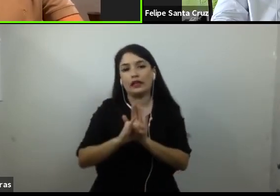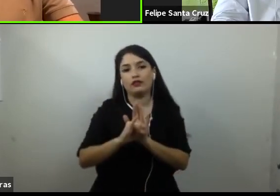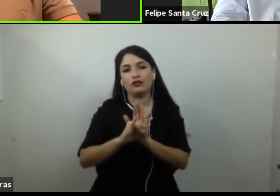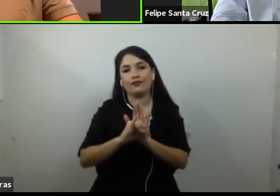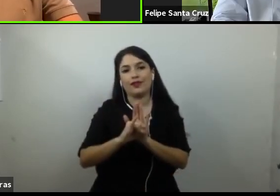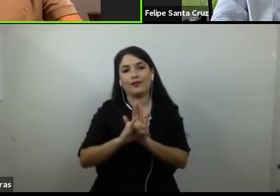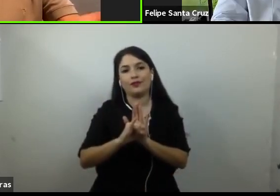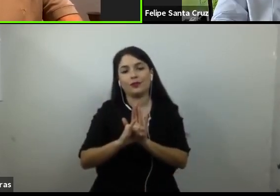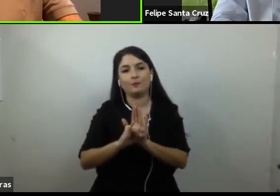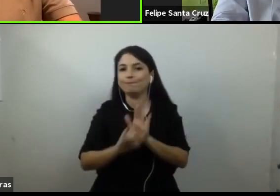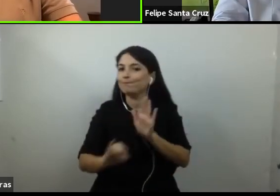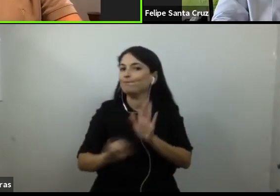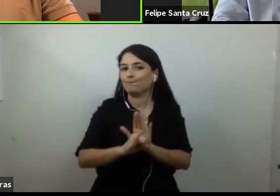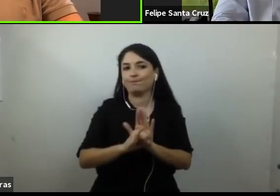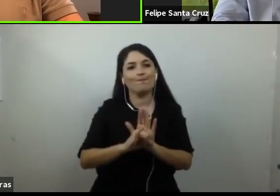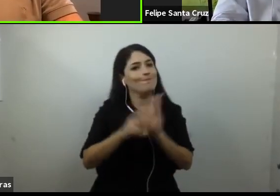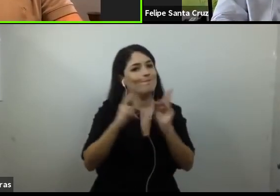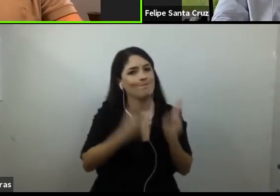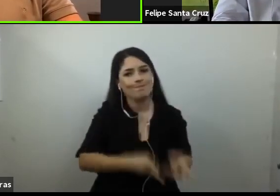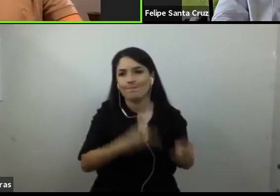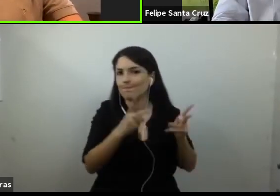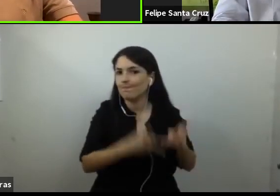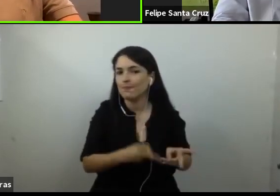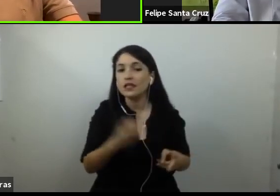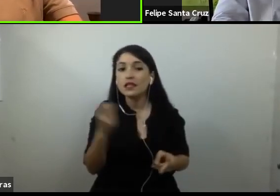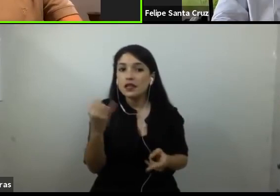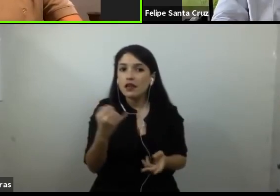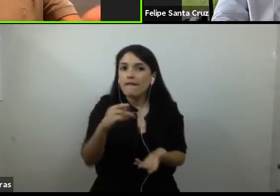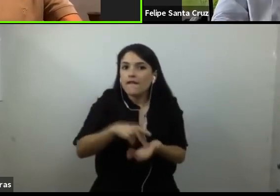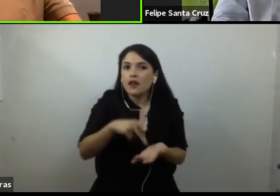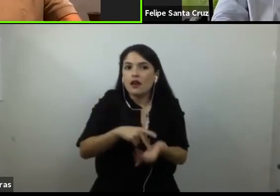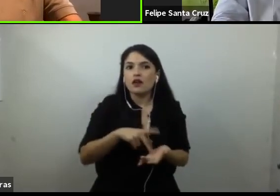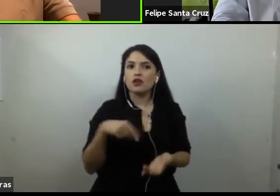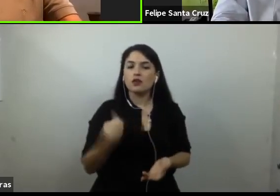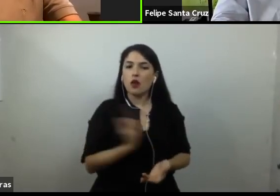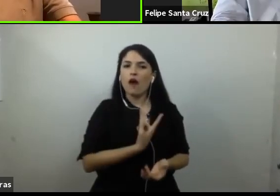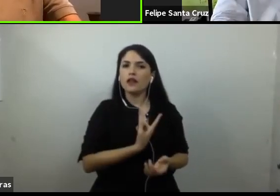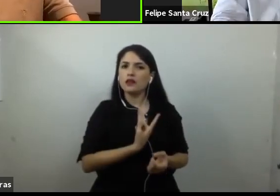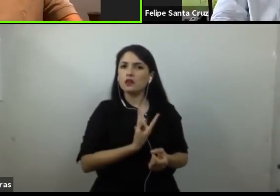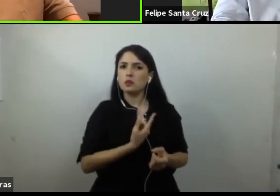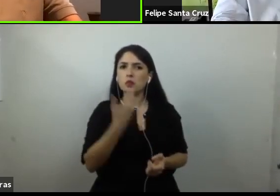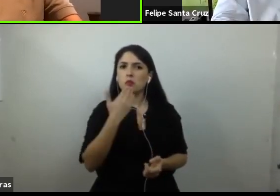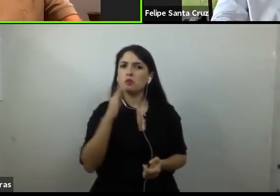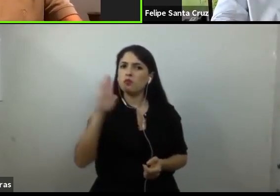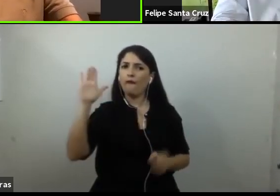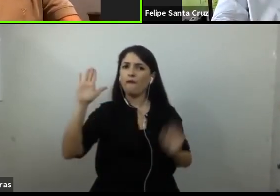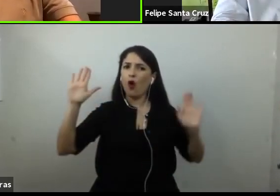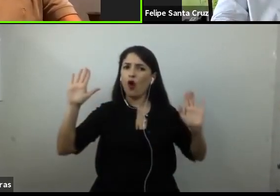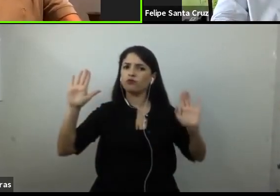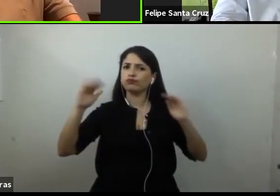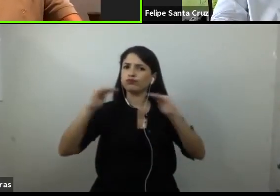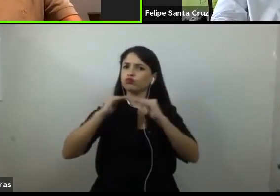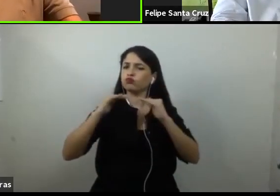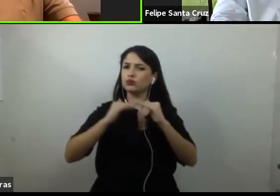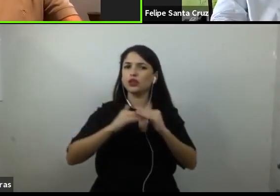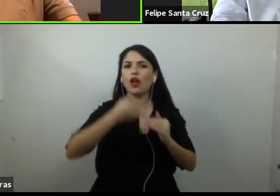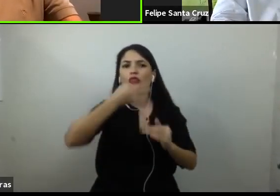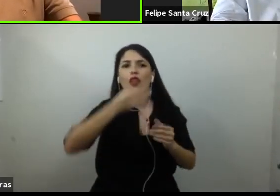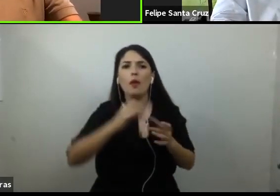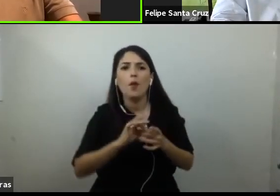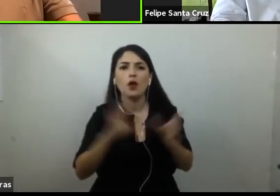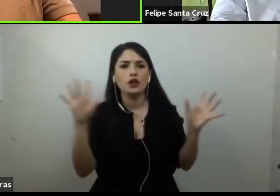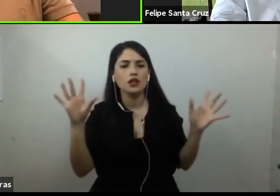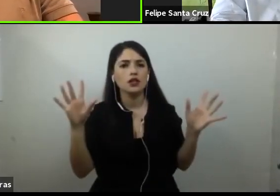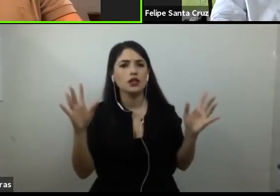Porque, se é verdade que todos nós somos a favor da democracia formal, das regras